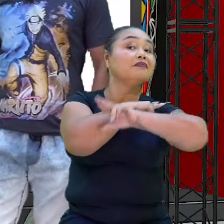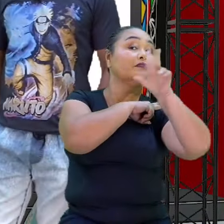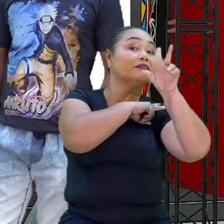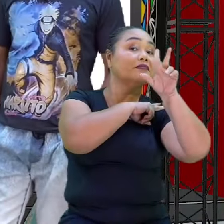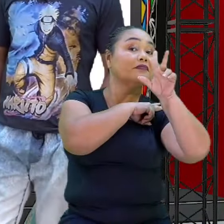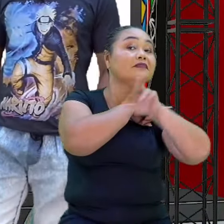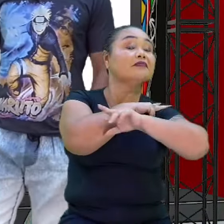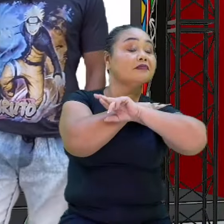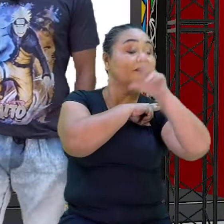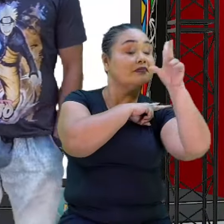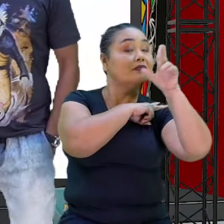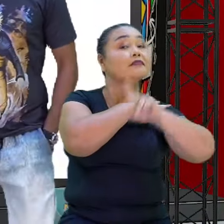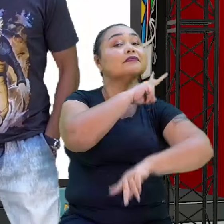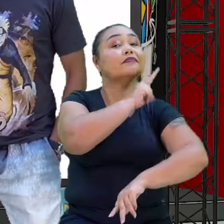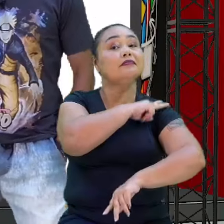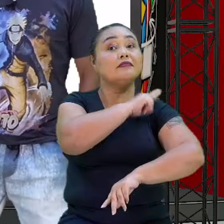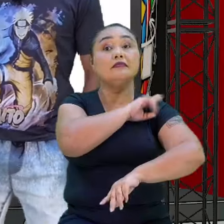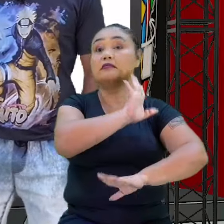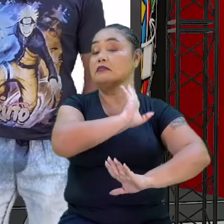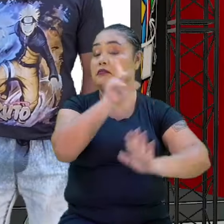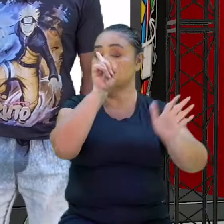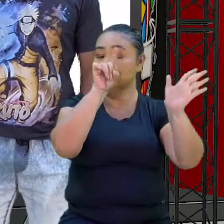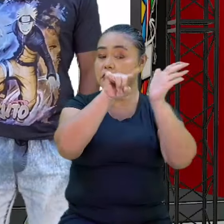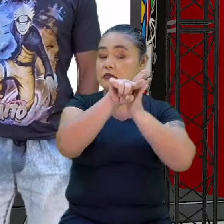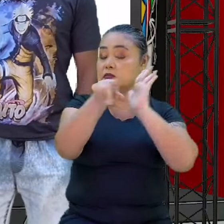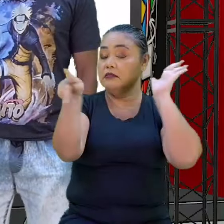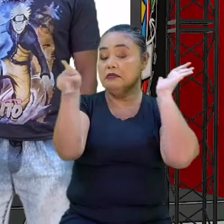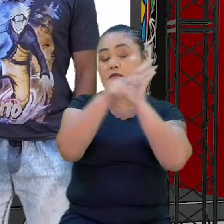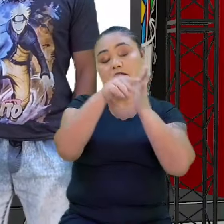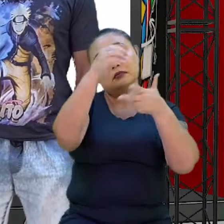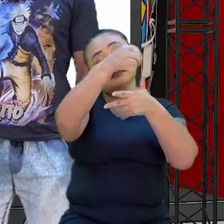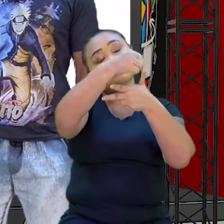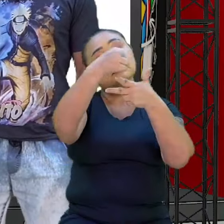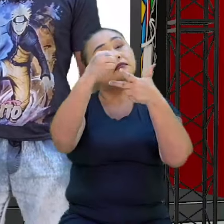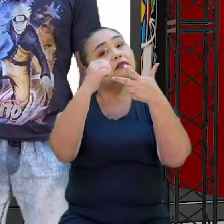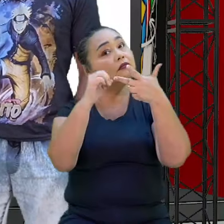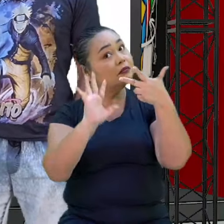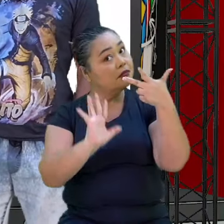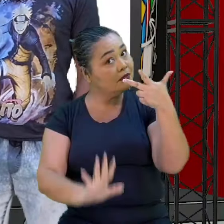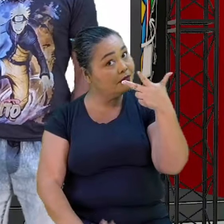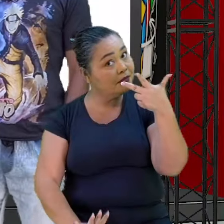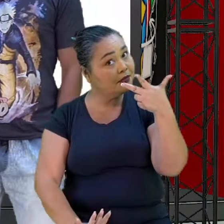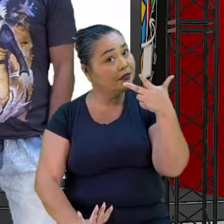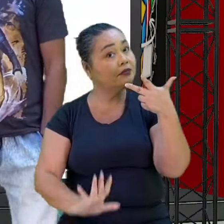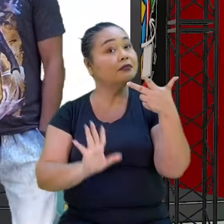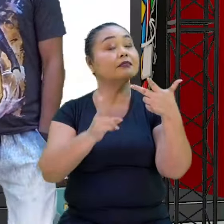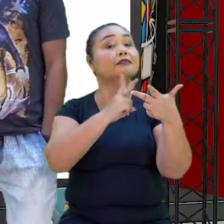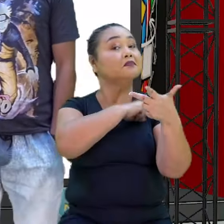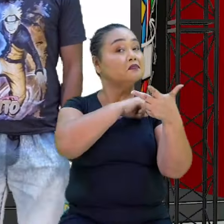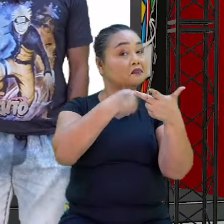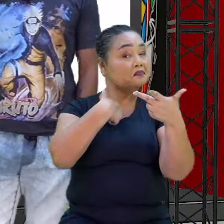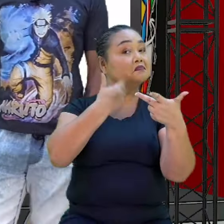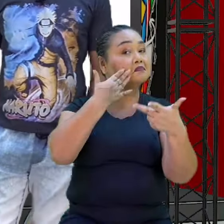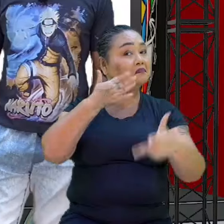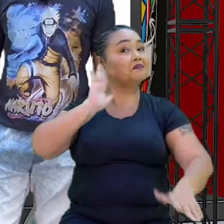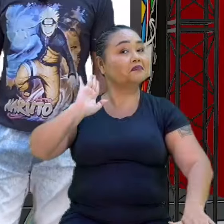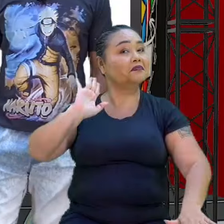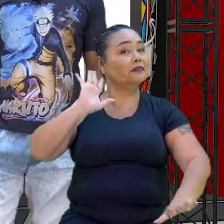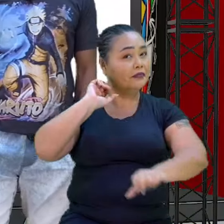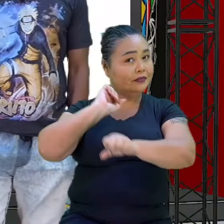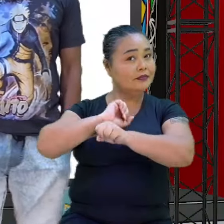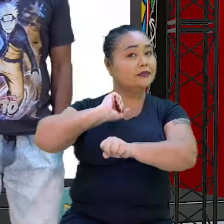segundo ano tem aula que é só de questões do Enem Uhum é Então segundão promete nos aguarde né e a